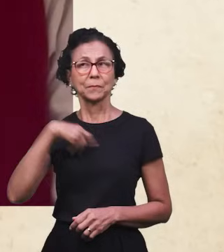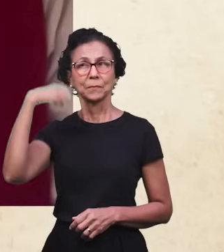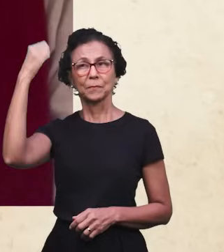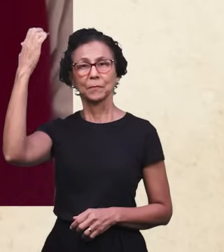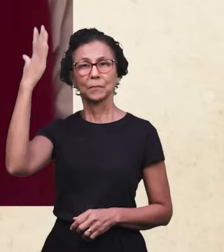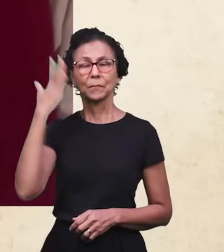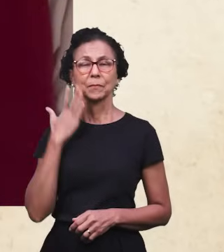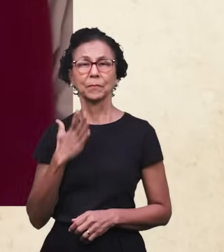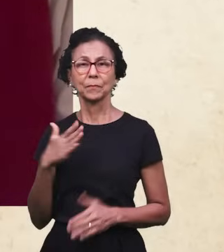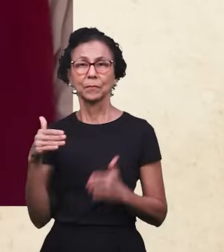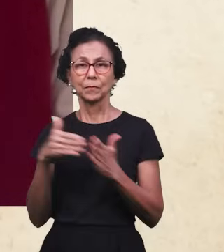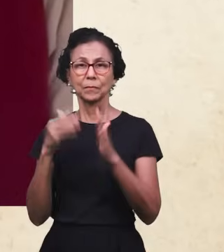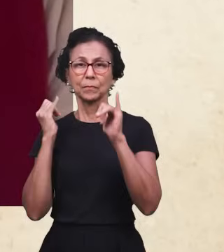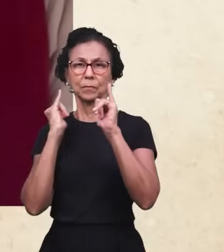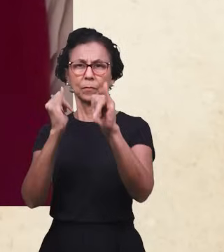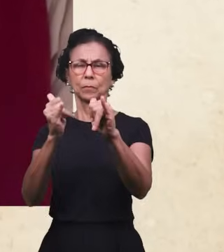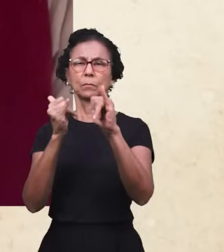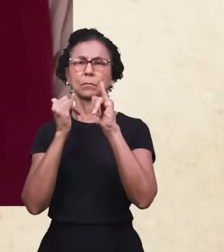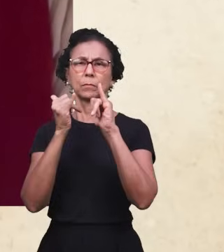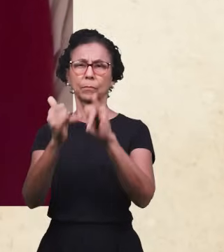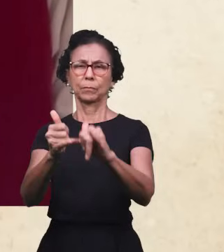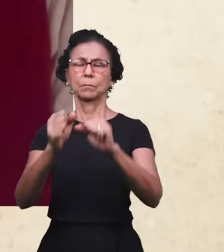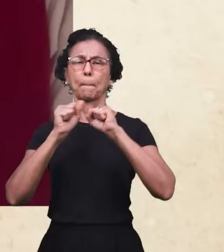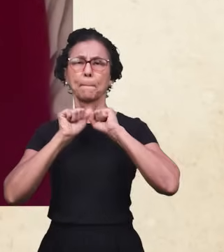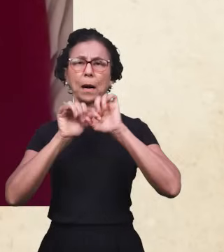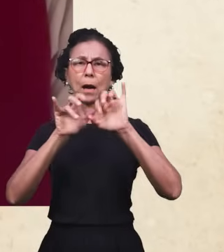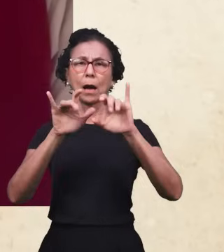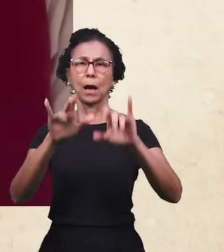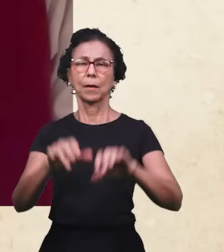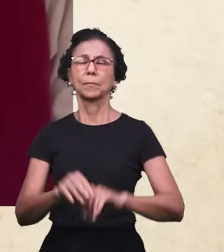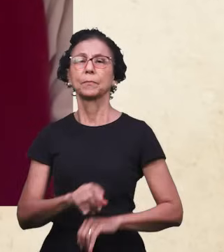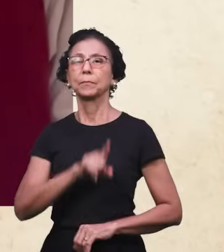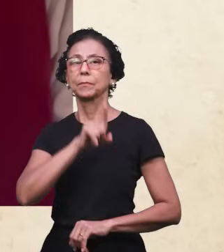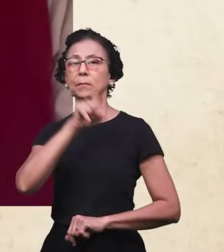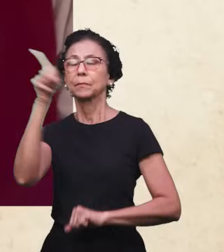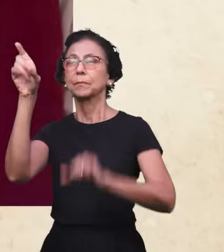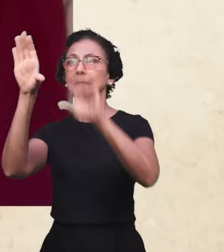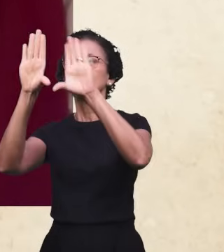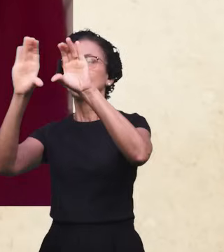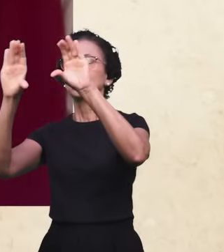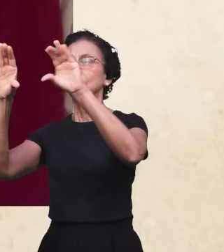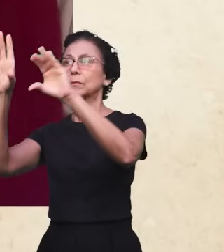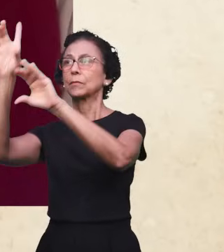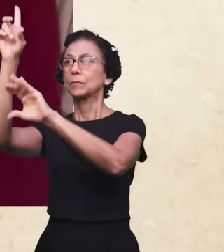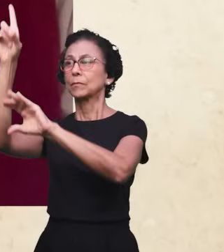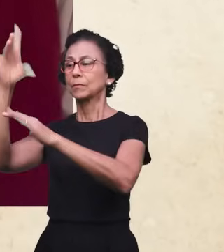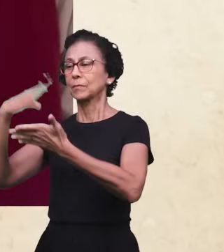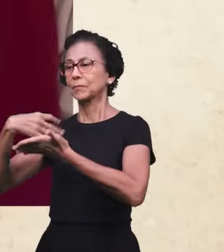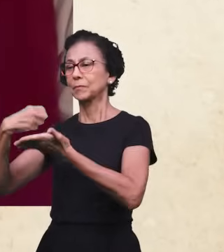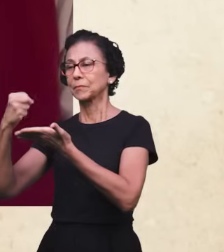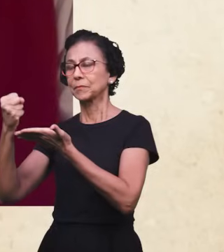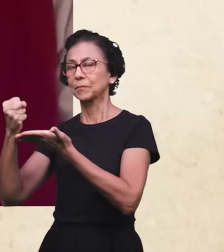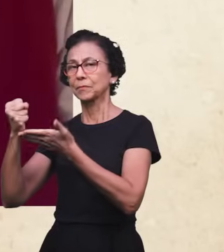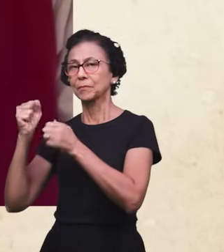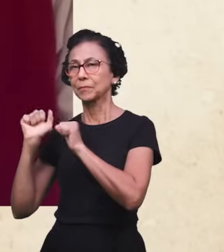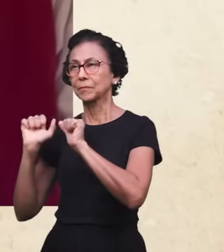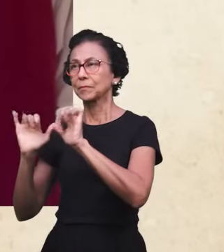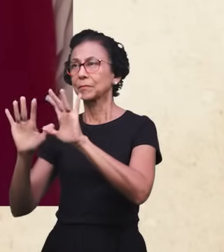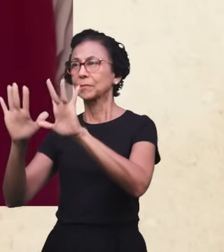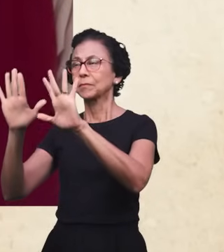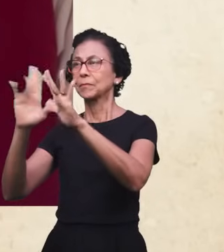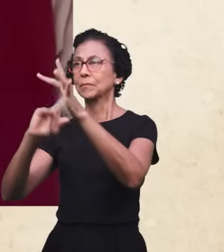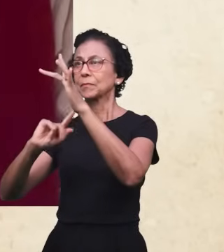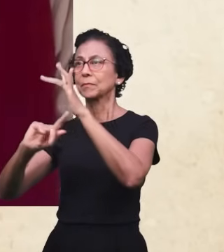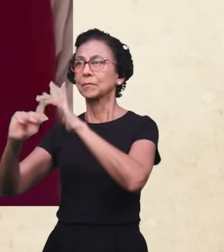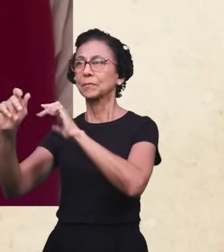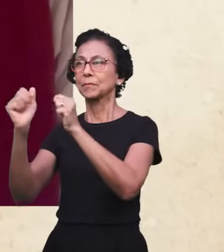última trombeta vai tocar, Jesus virá entre nuvens para arrebatar a sua igreja e estaremos para sempre com o Senhor na